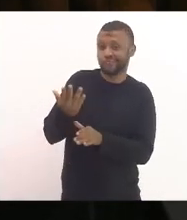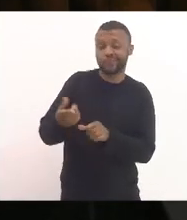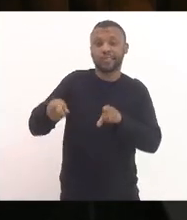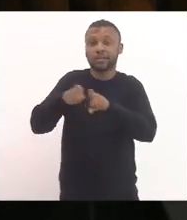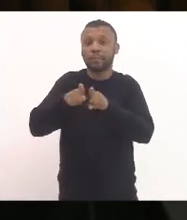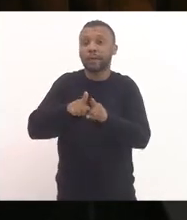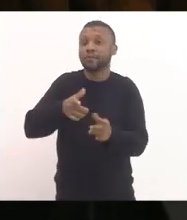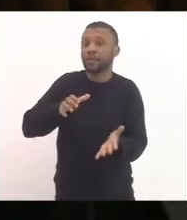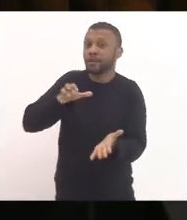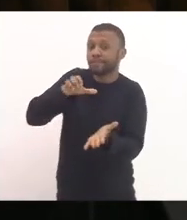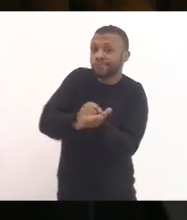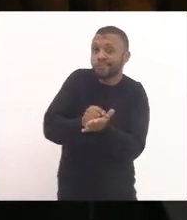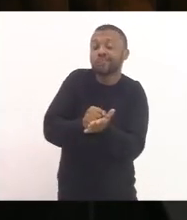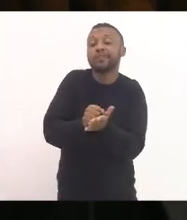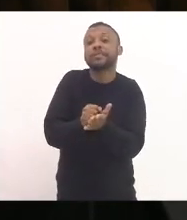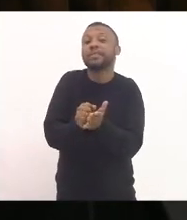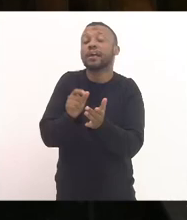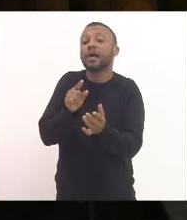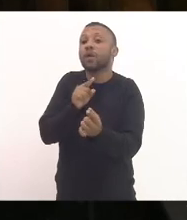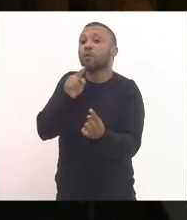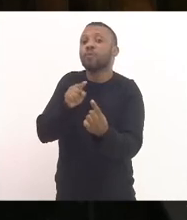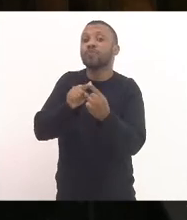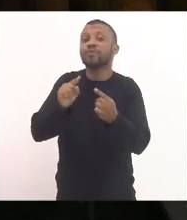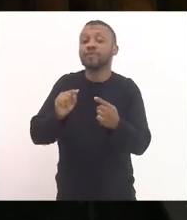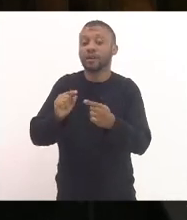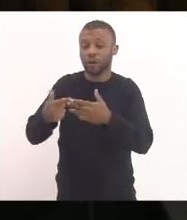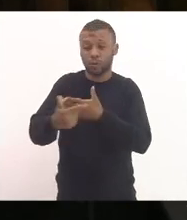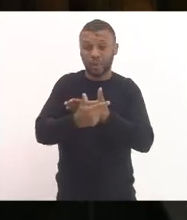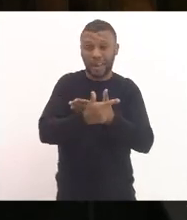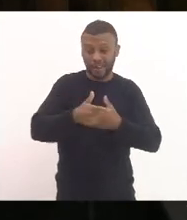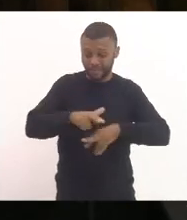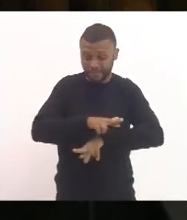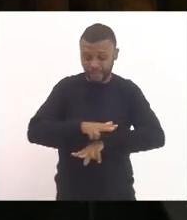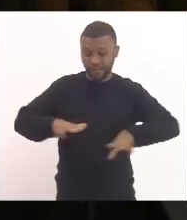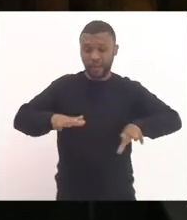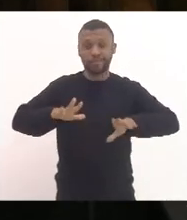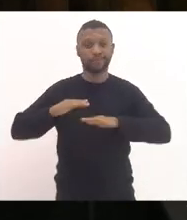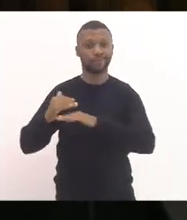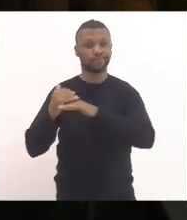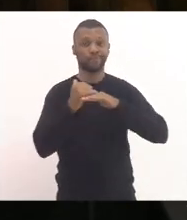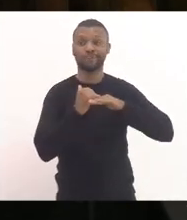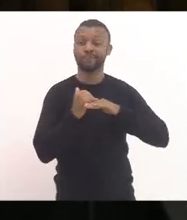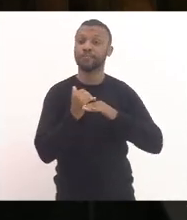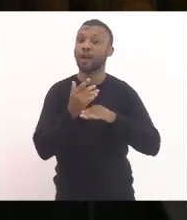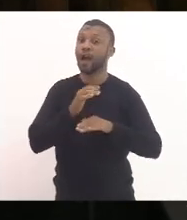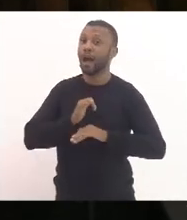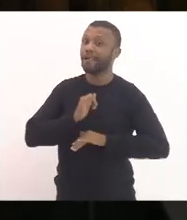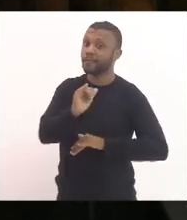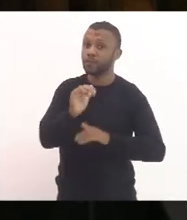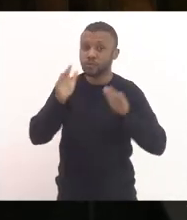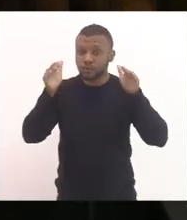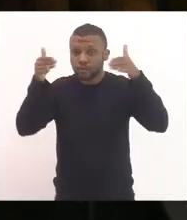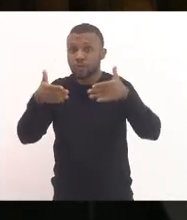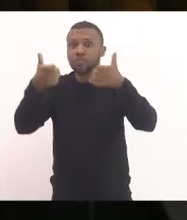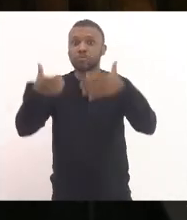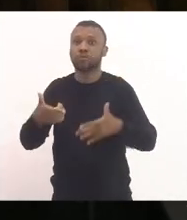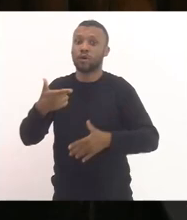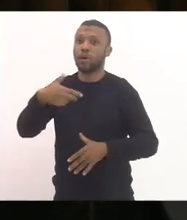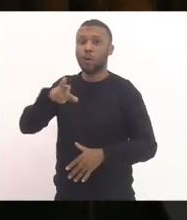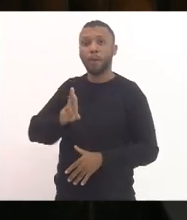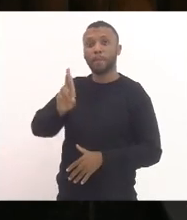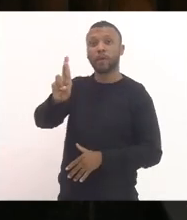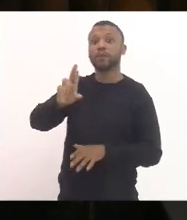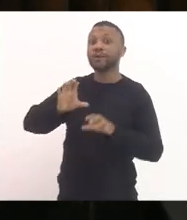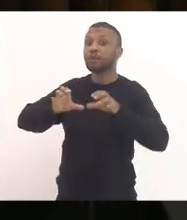documentada através da unificação dos cargos repita que falo especificamente você representante a comissão de investigadores